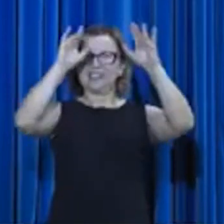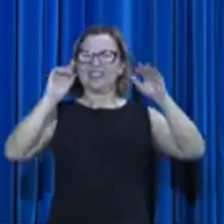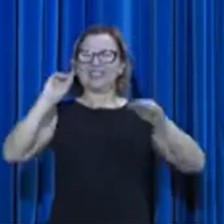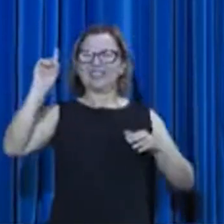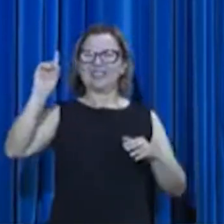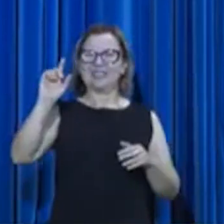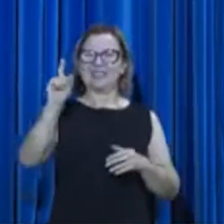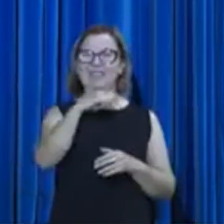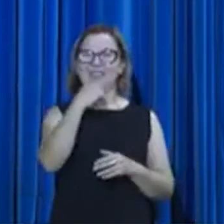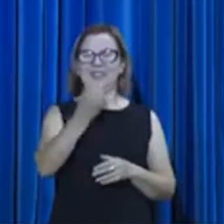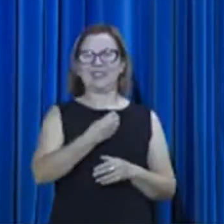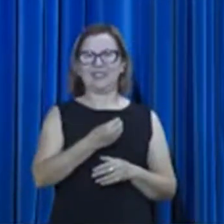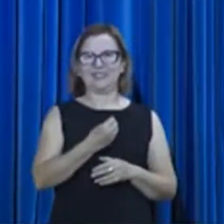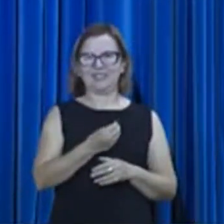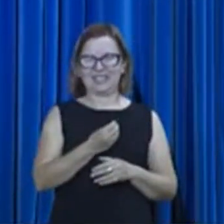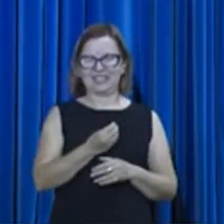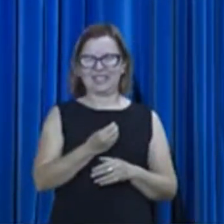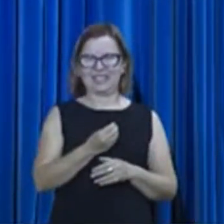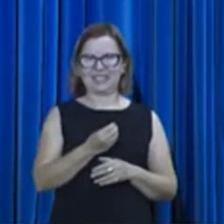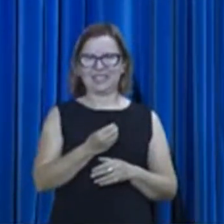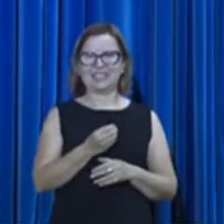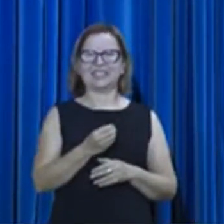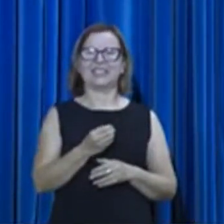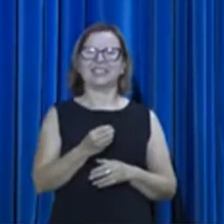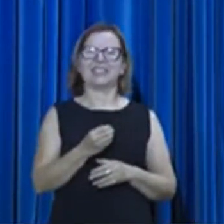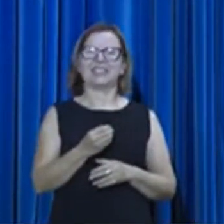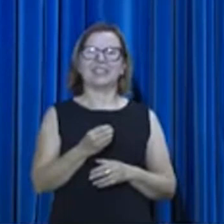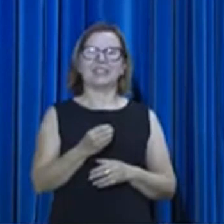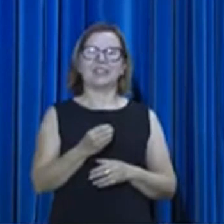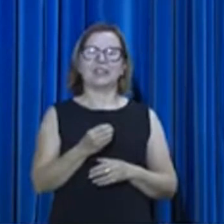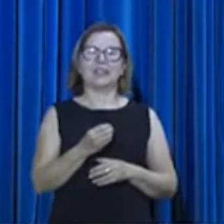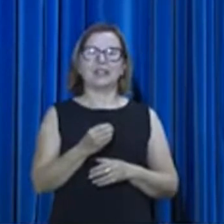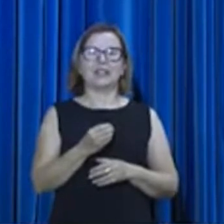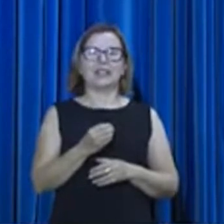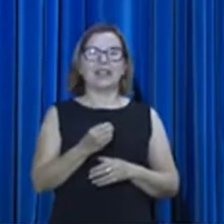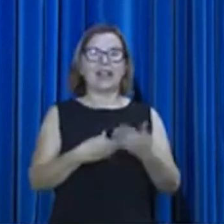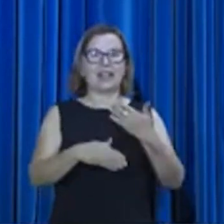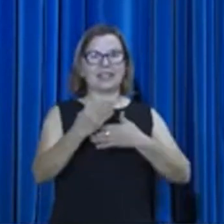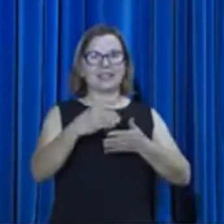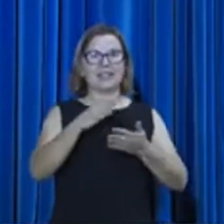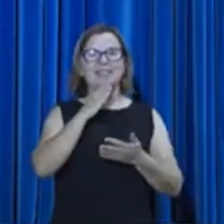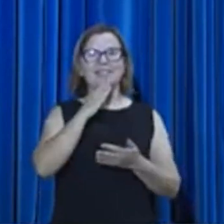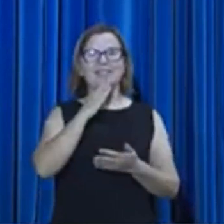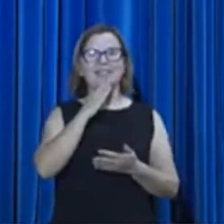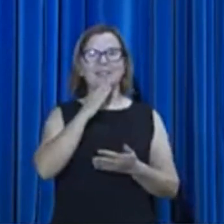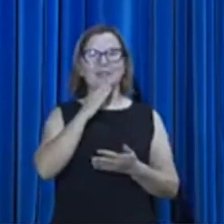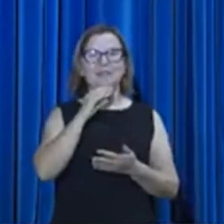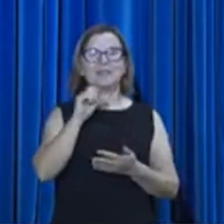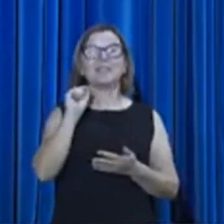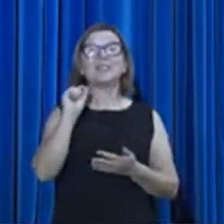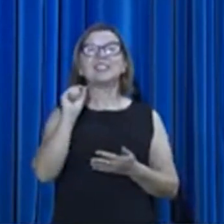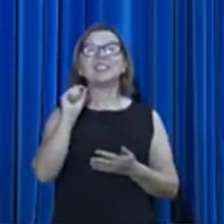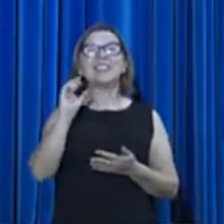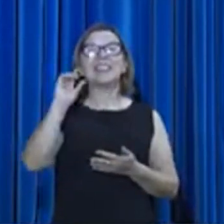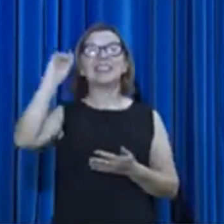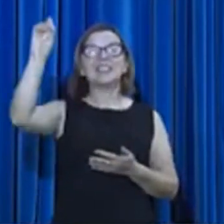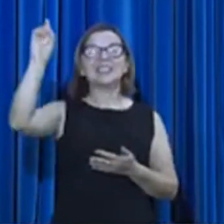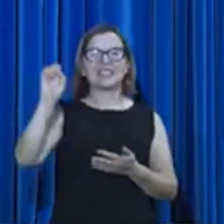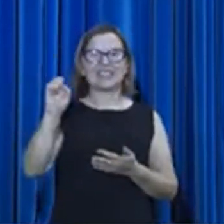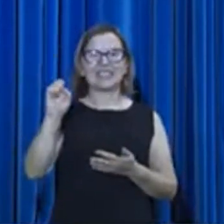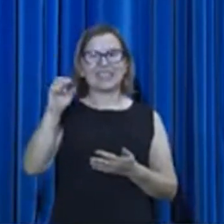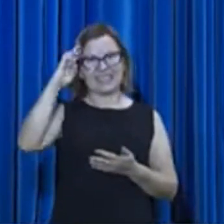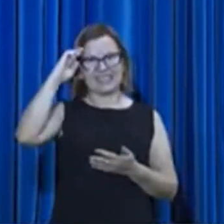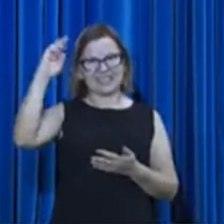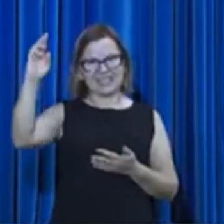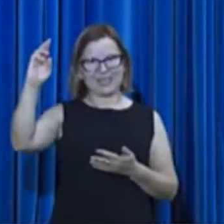parte do conhecimento de quem Deus é. Senhor, Salvador, Criador e